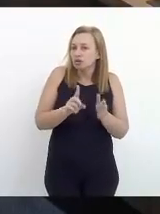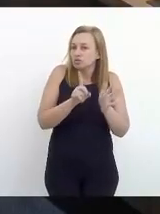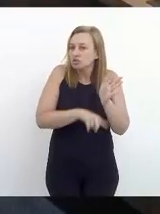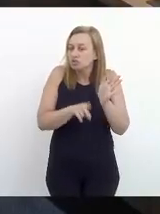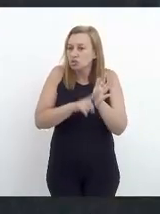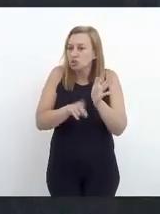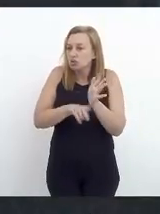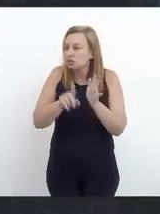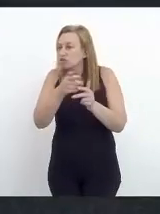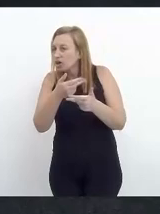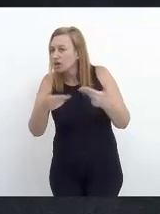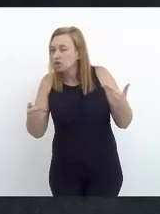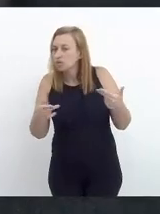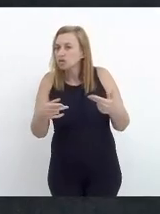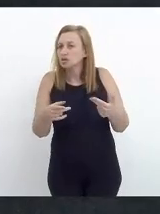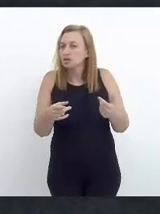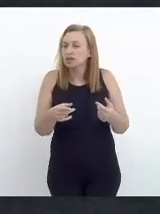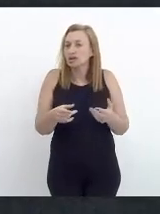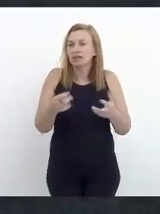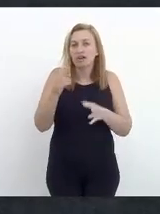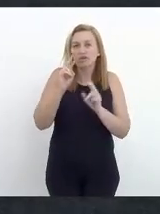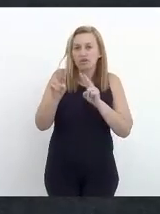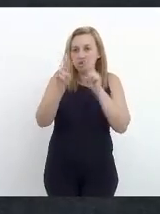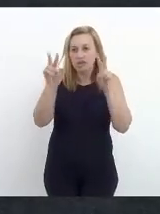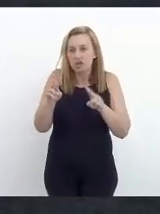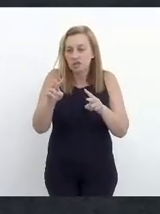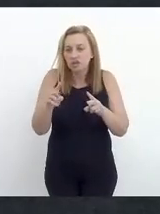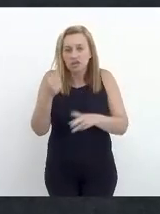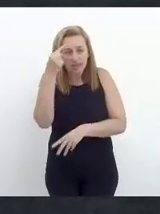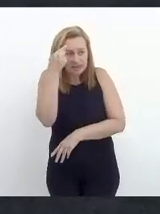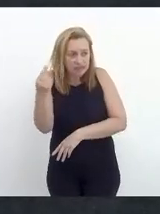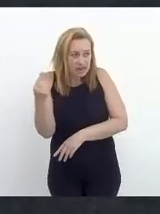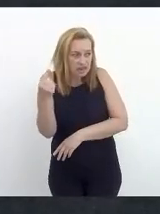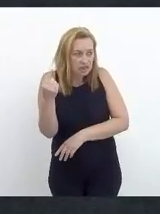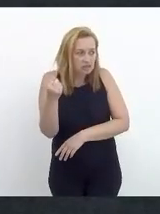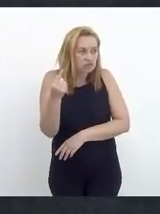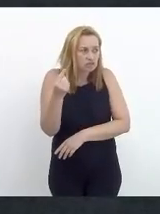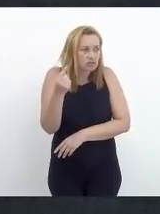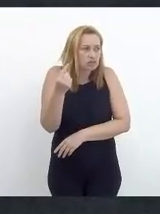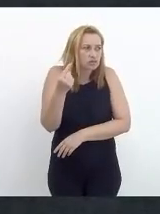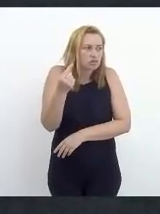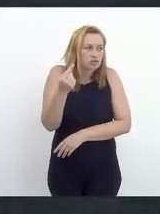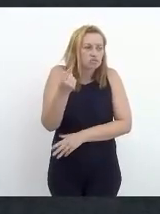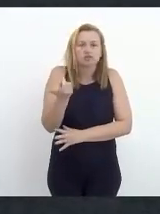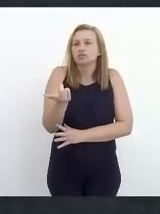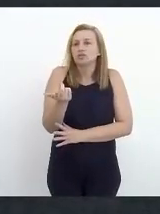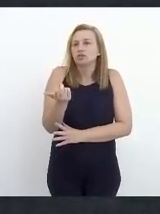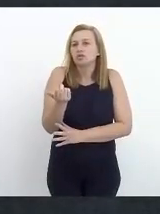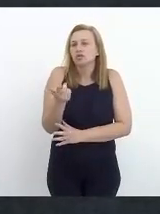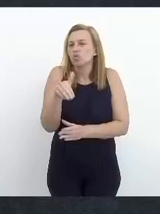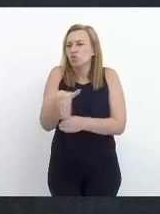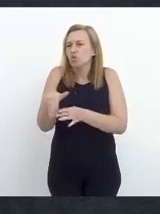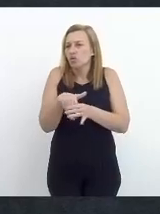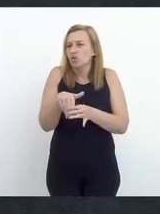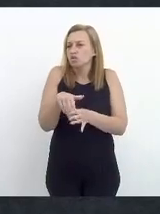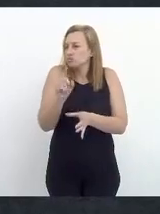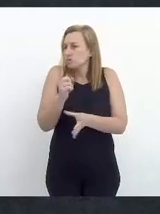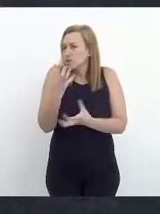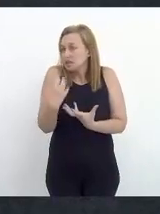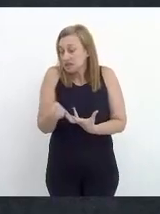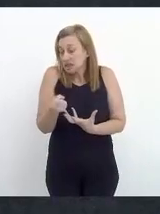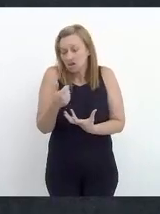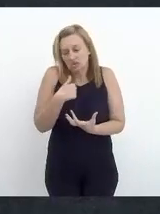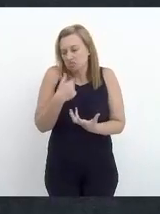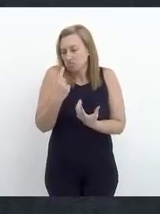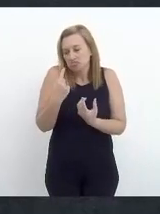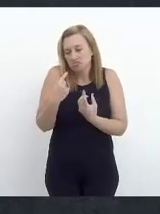né? Isso, do ponto de vista da ideia e da agenda, André, não me convence do ponto de vista do voto. Eu sou contra essa